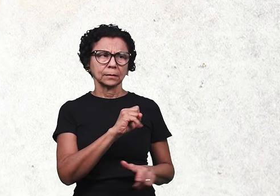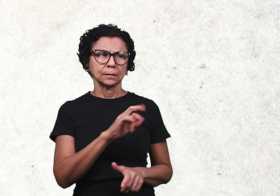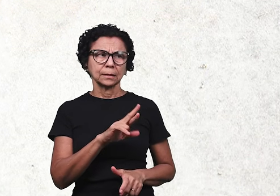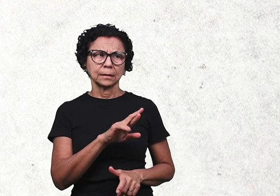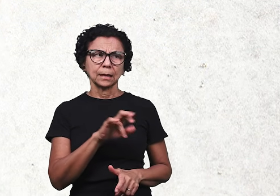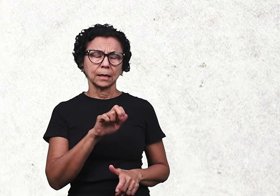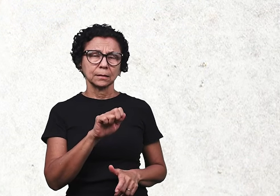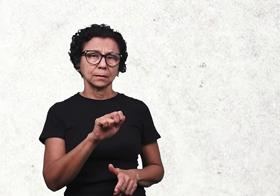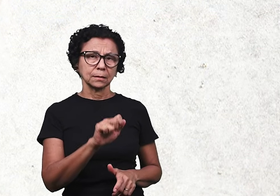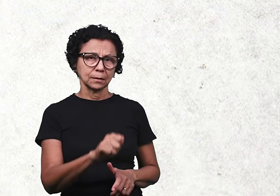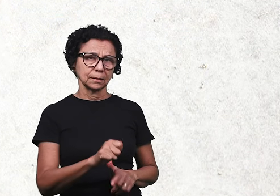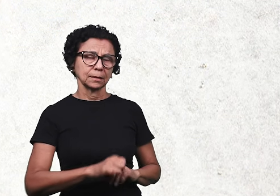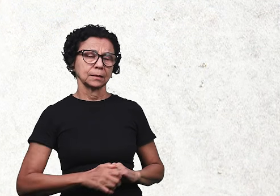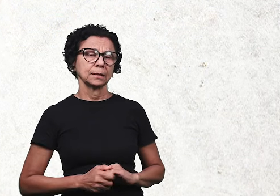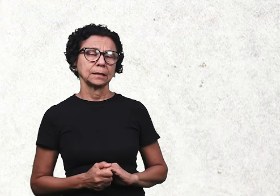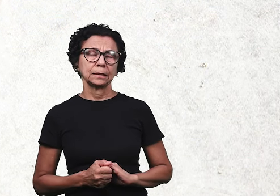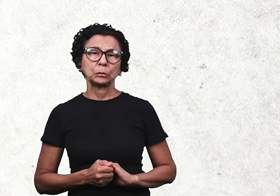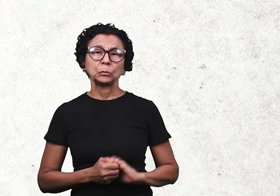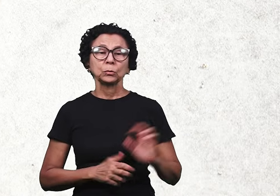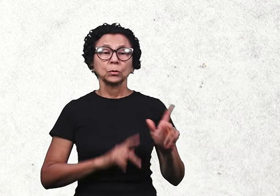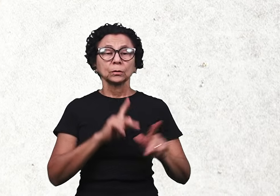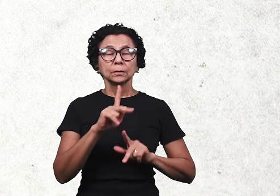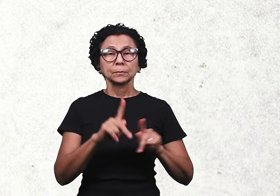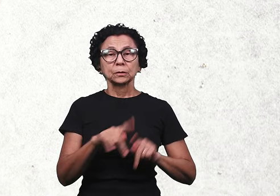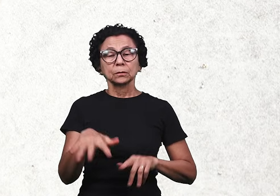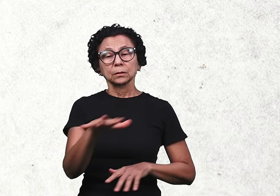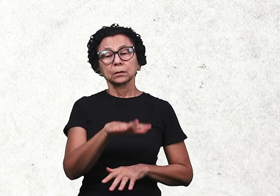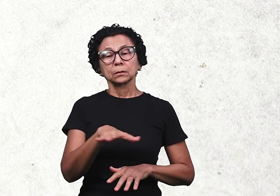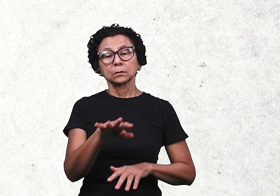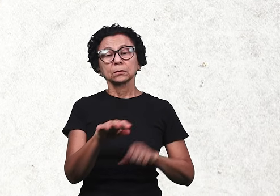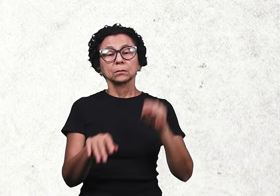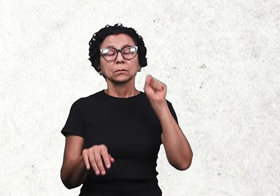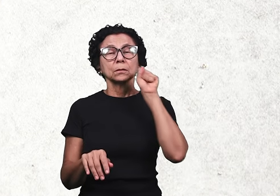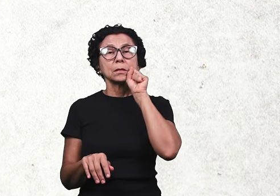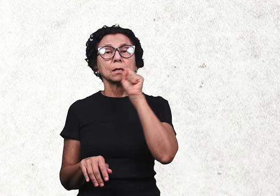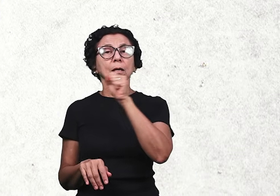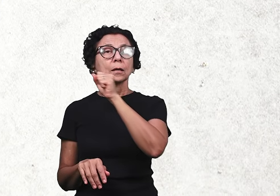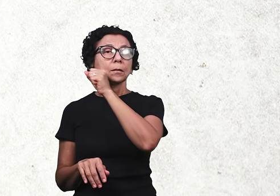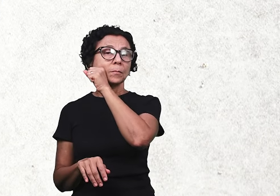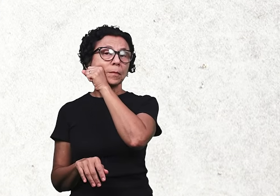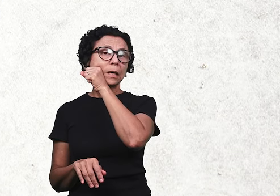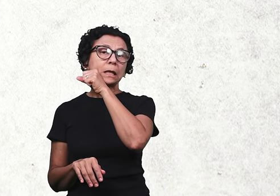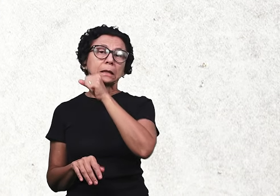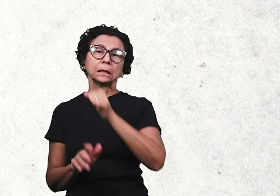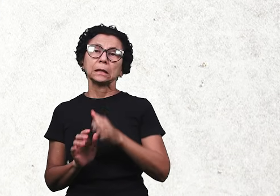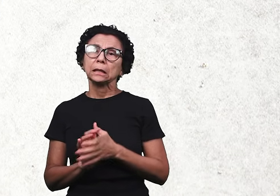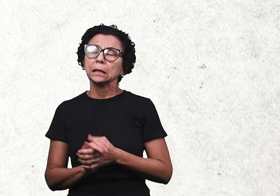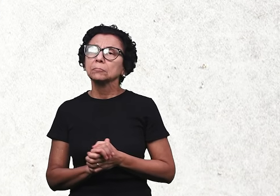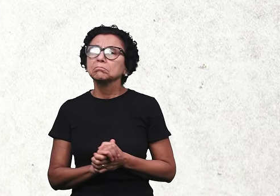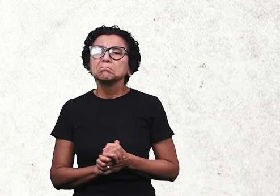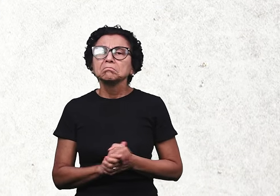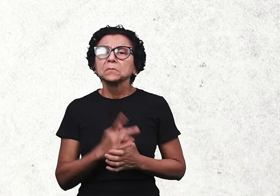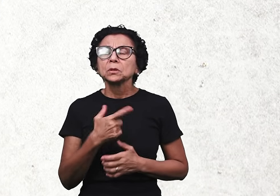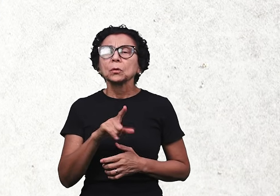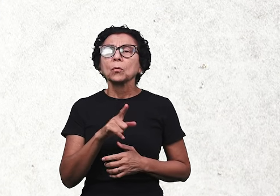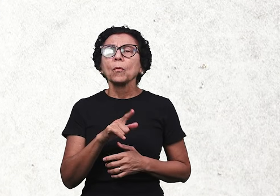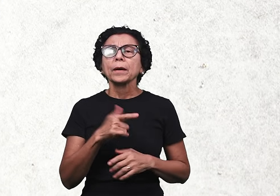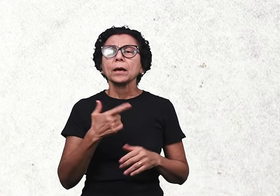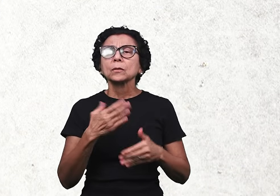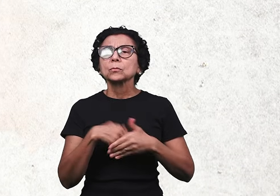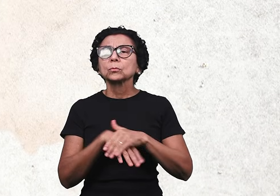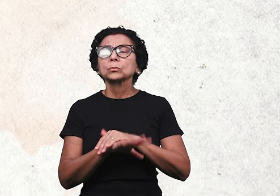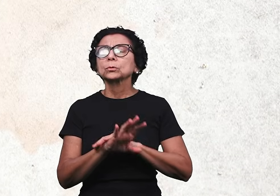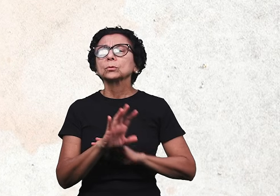que transportasse e fizesse habitar nas cidades de Samaria não sabe o costume do Deus da terra.